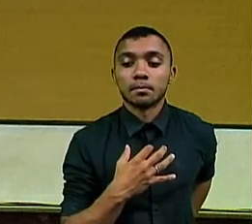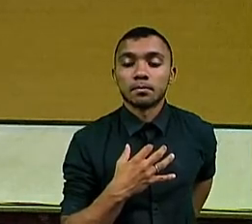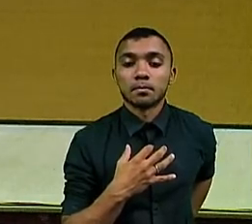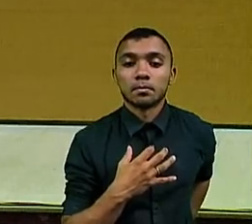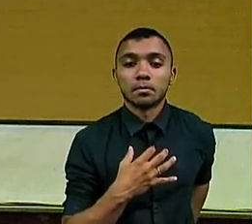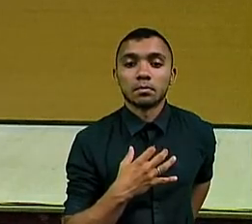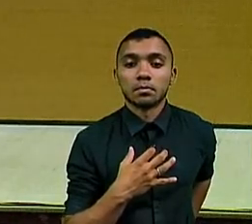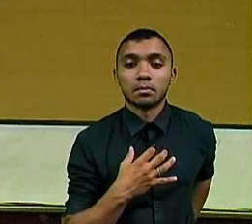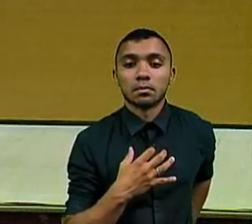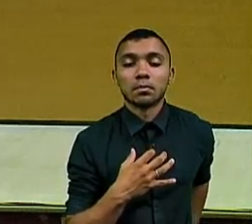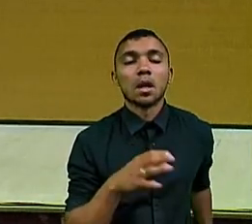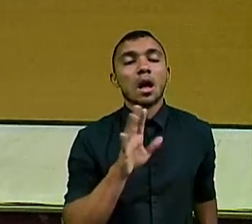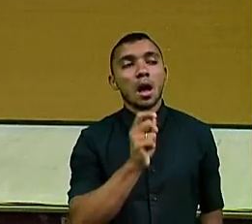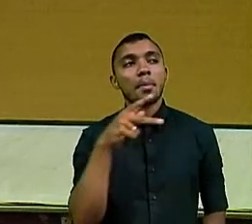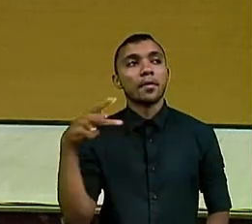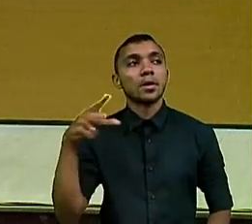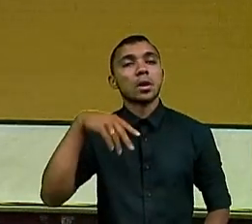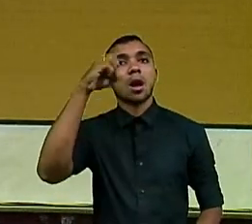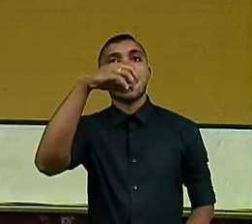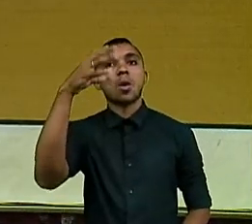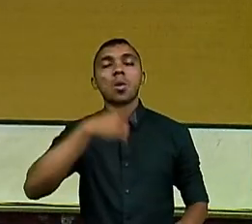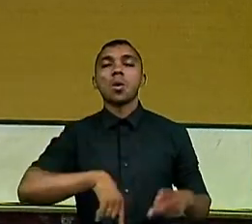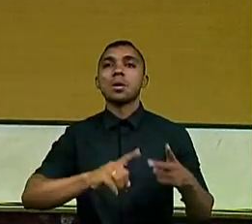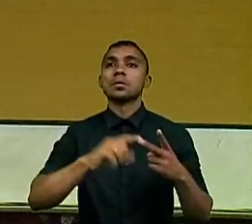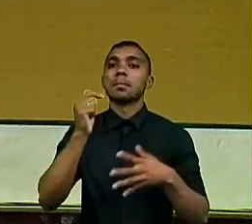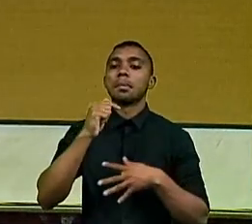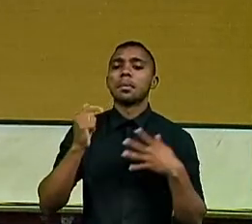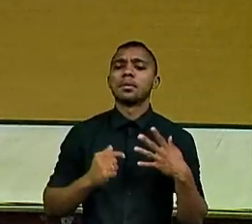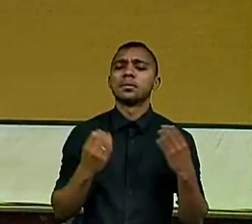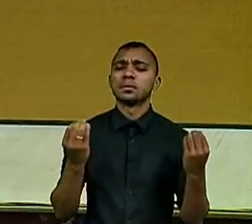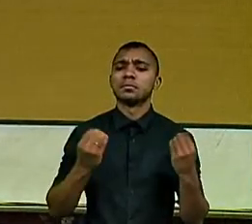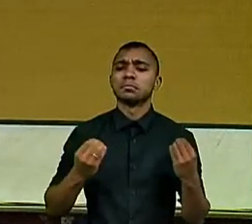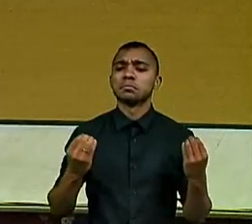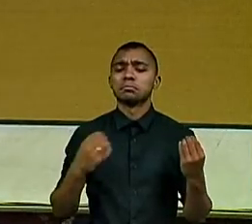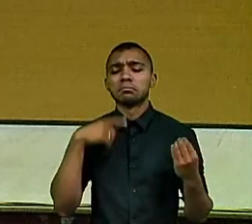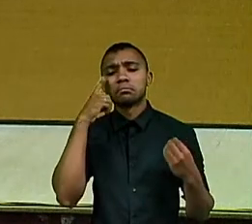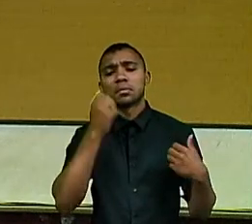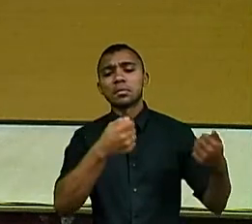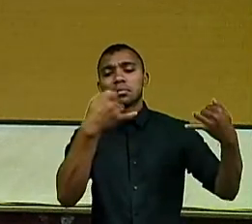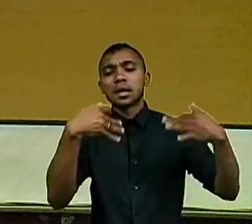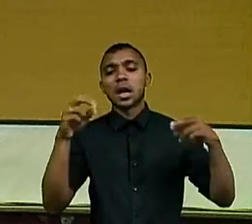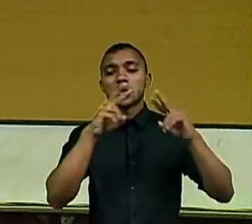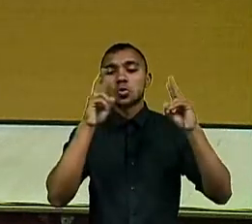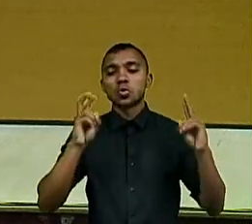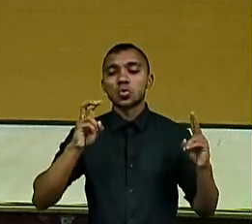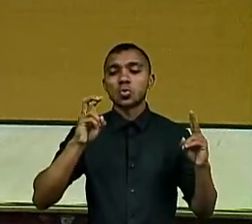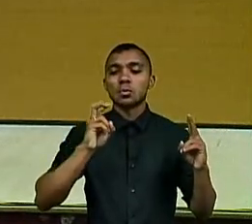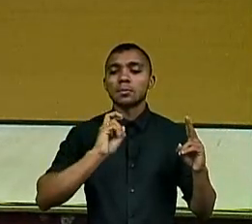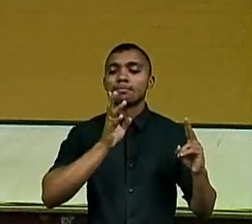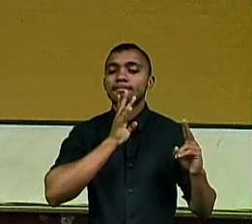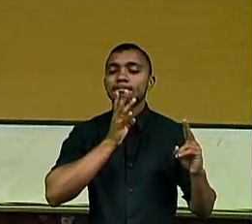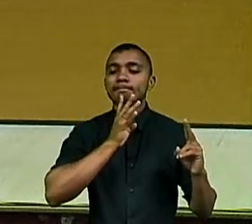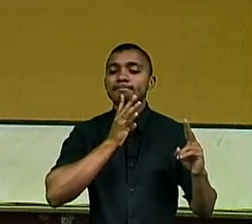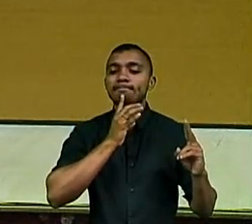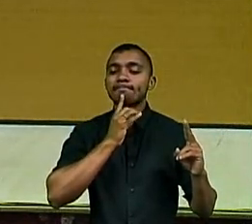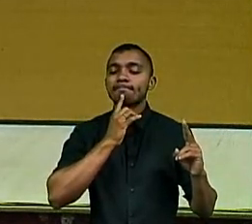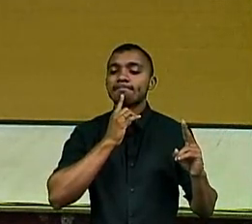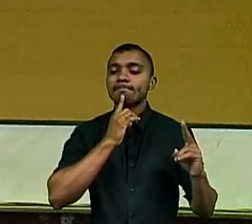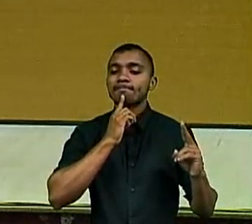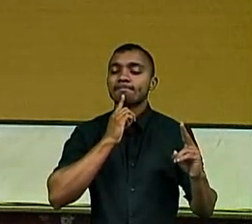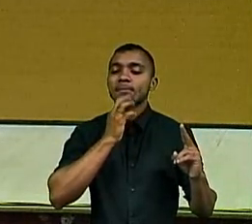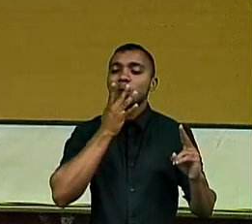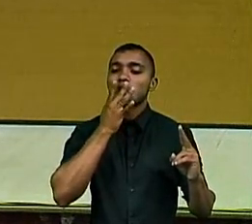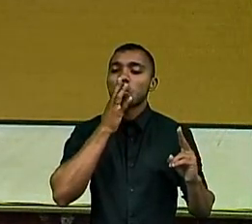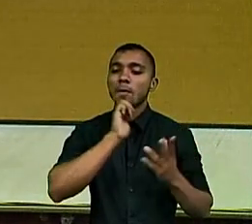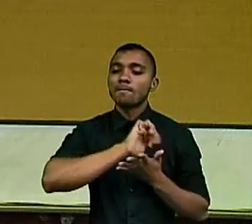a onda né a luz tereré o que me explique o arco-íris o fenômeno do arco-íris Existem